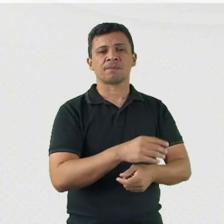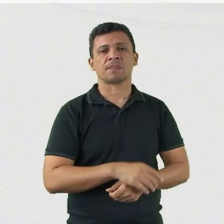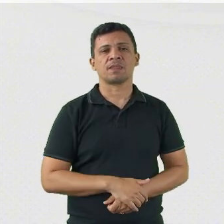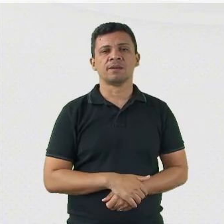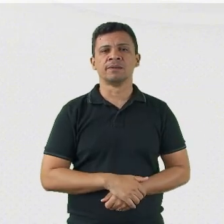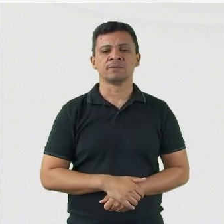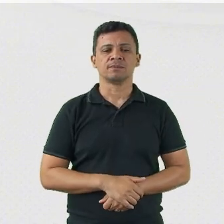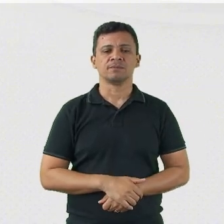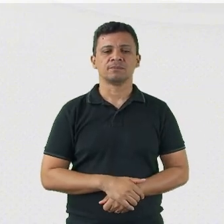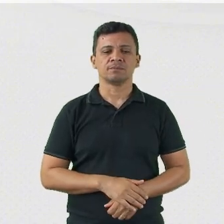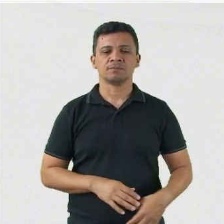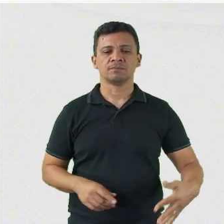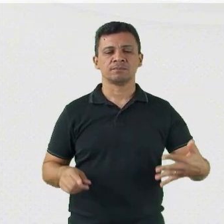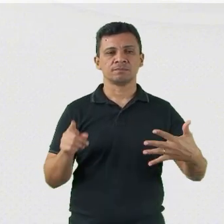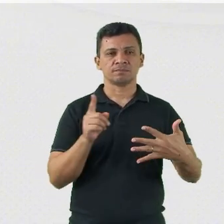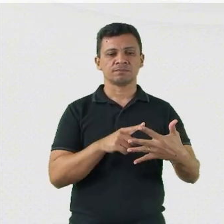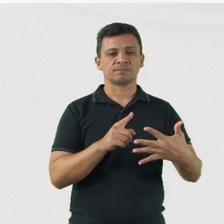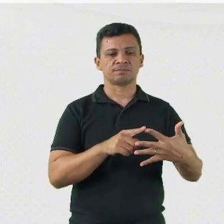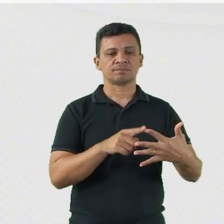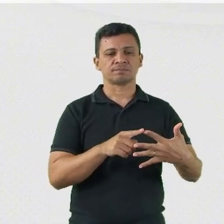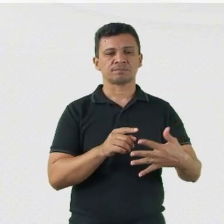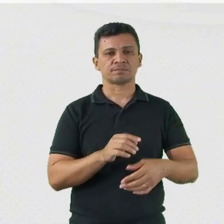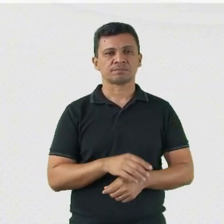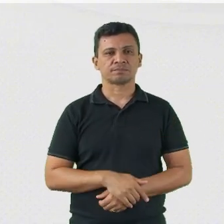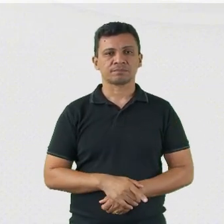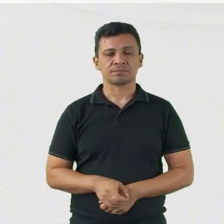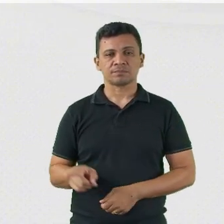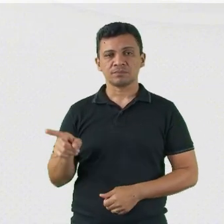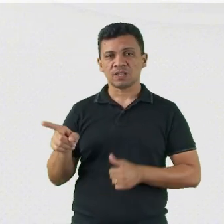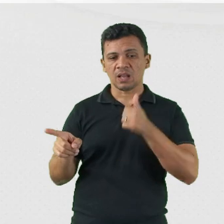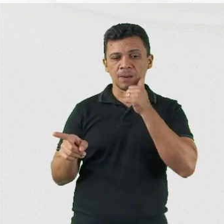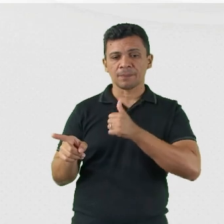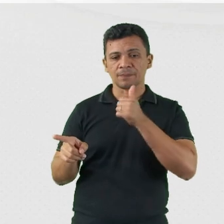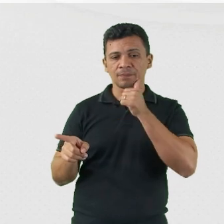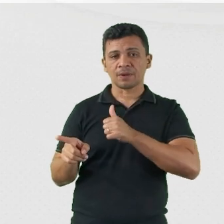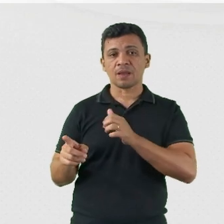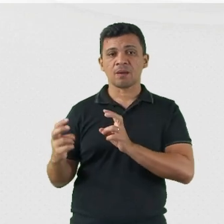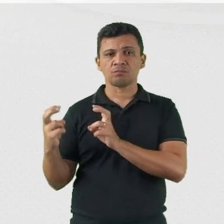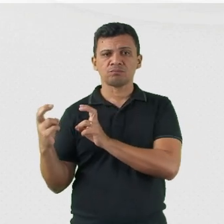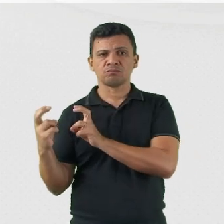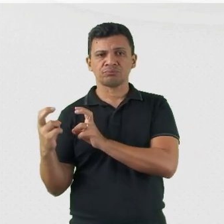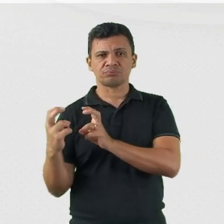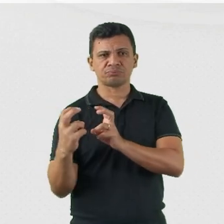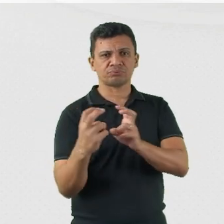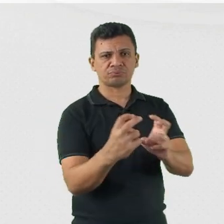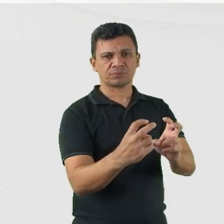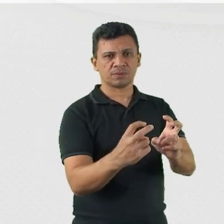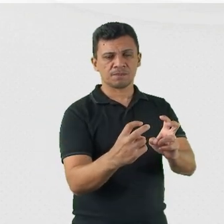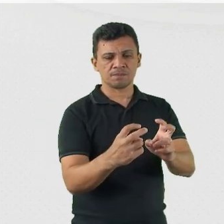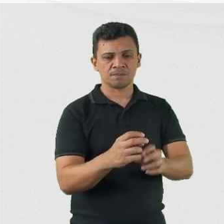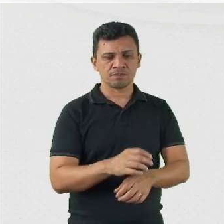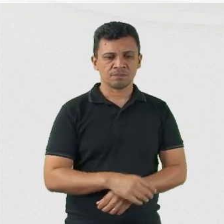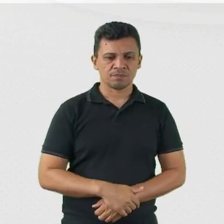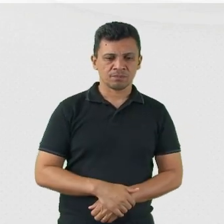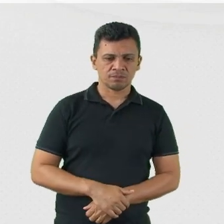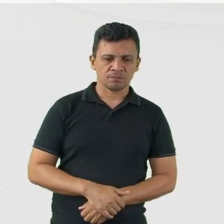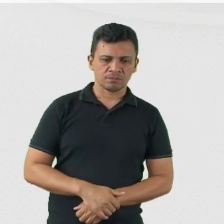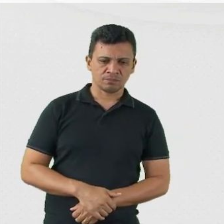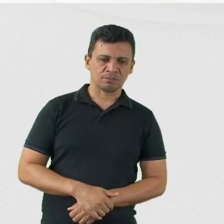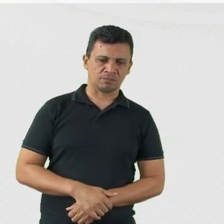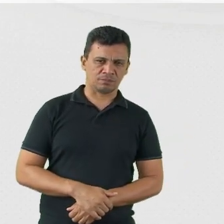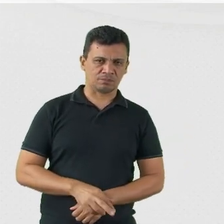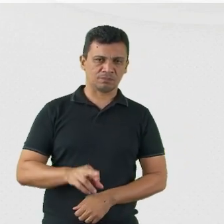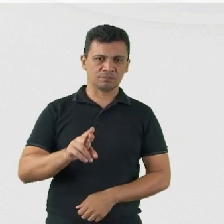bicicleta. She rides the subway. Ela pega o metrô. O verbo ride, ele tem